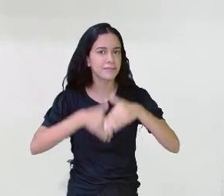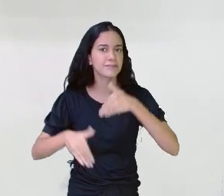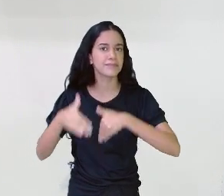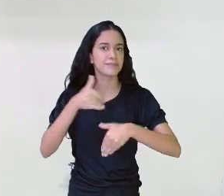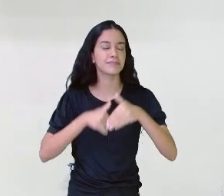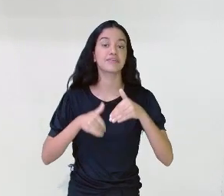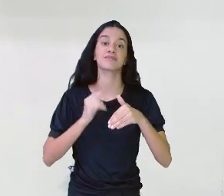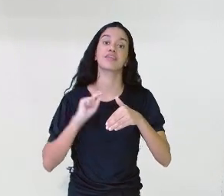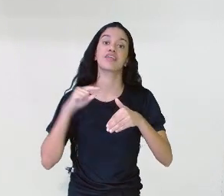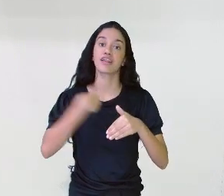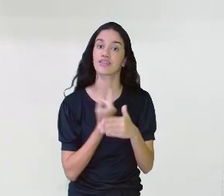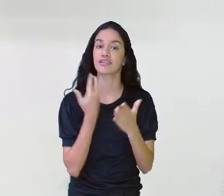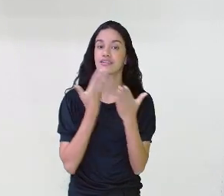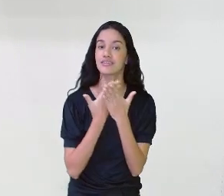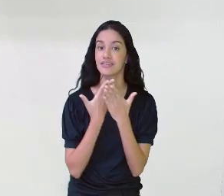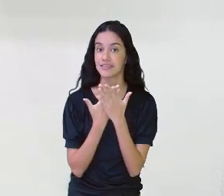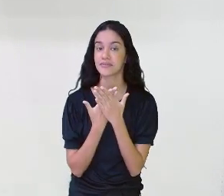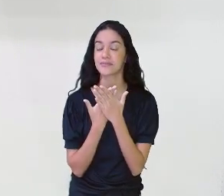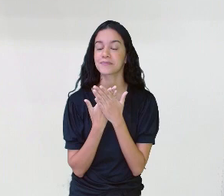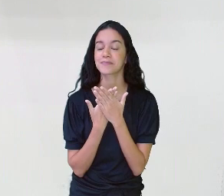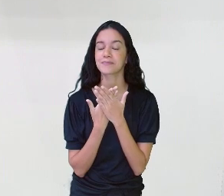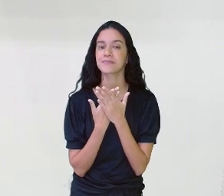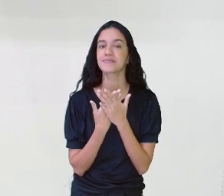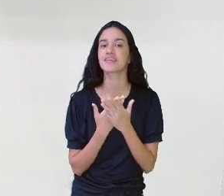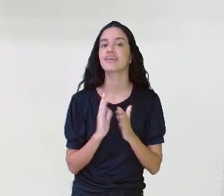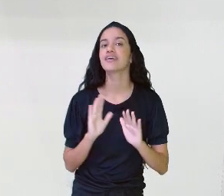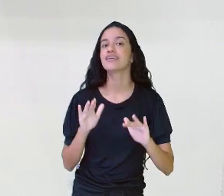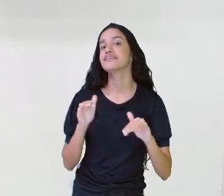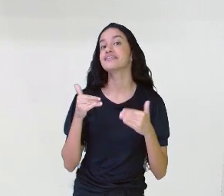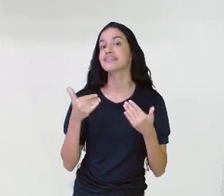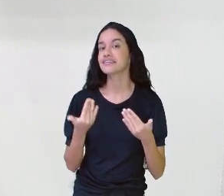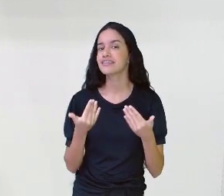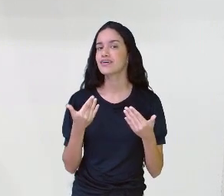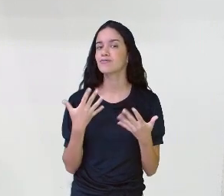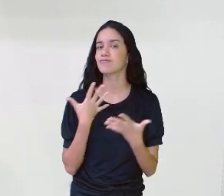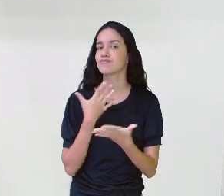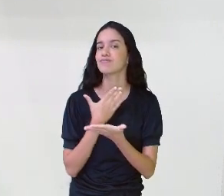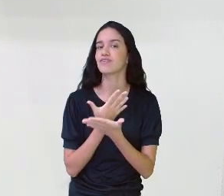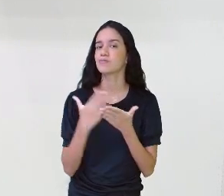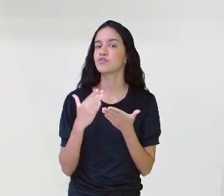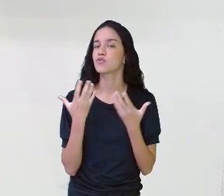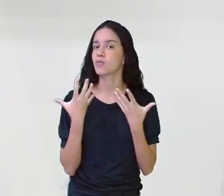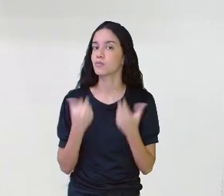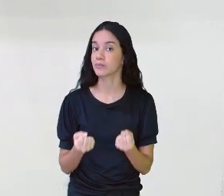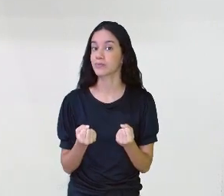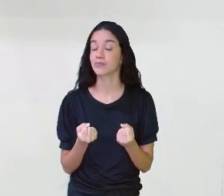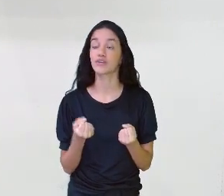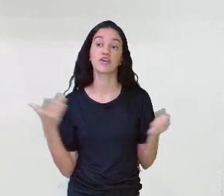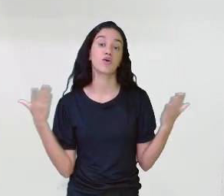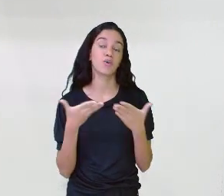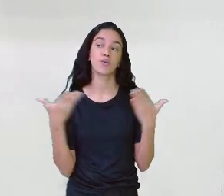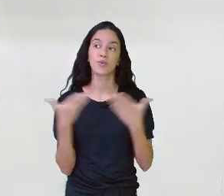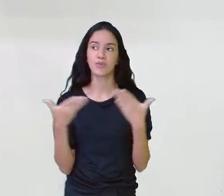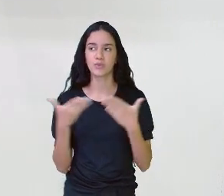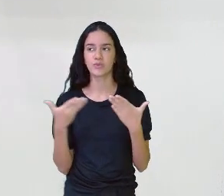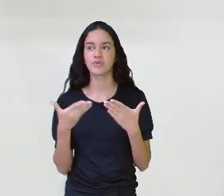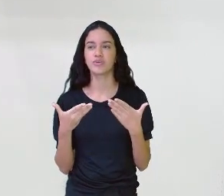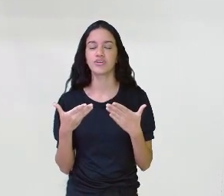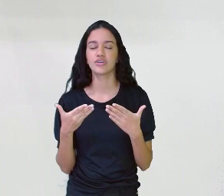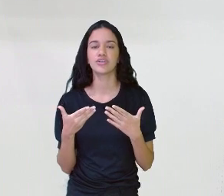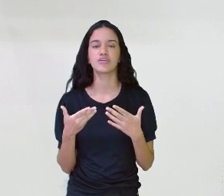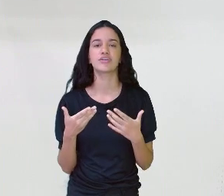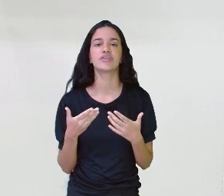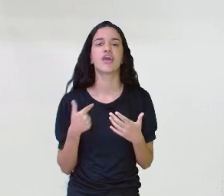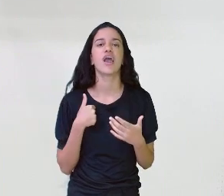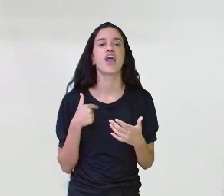com as nossas aulas. Sem mais delongas, vamos começar a nossa aula. Hoje, eu vou